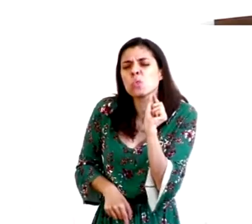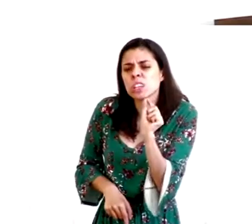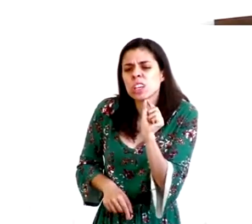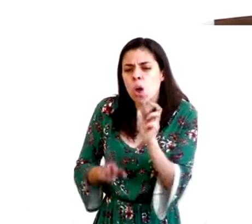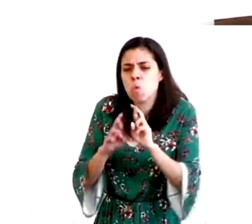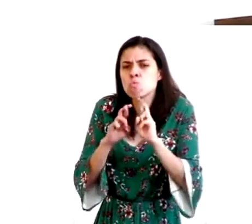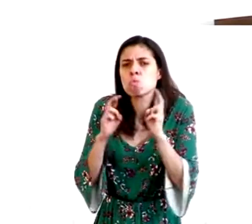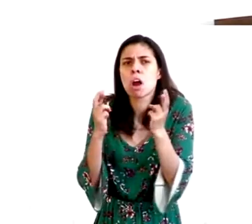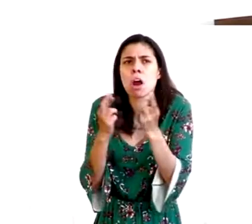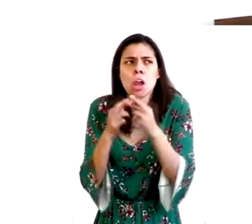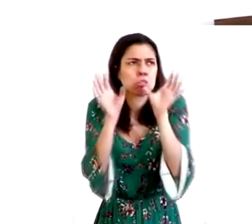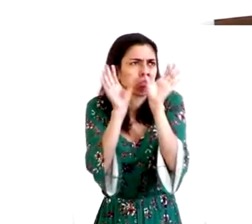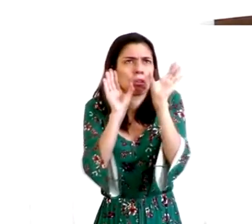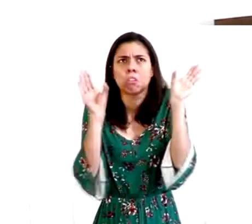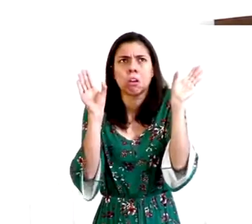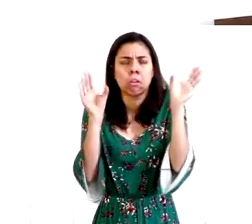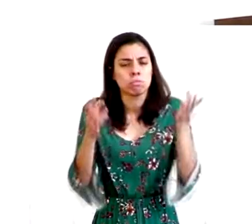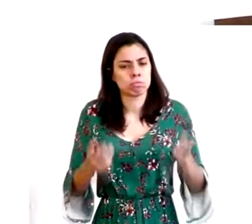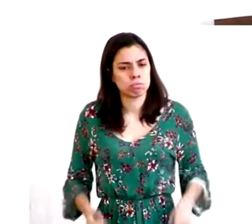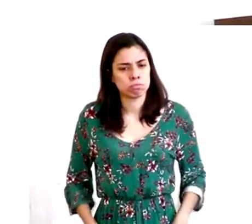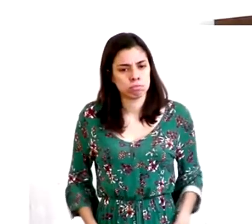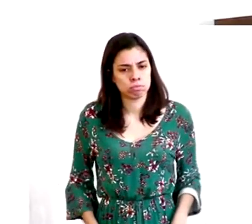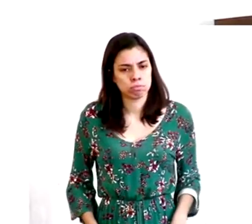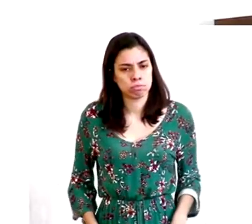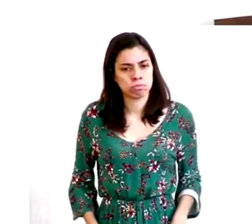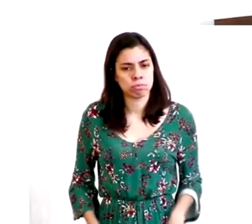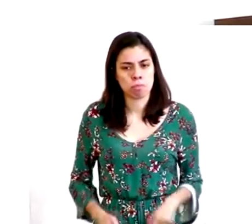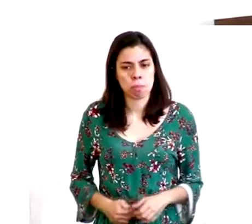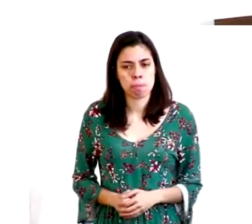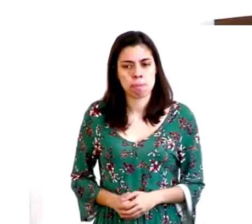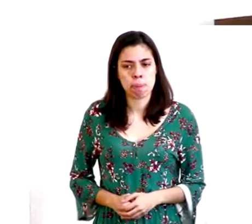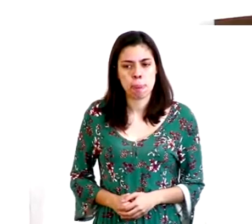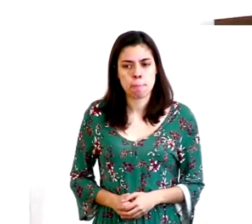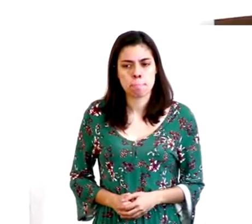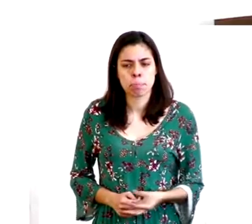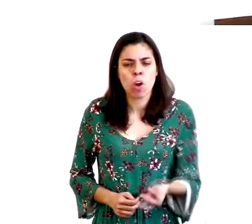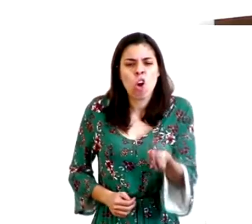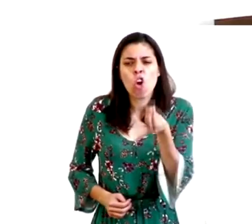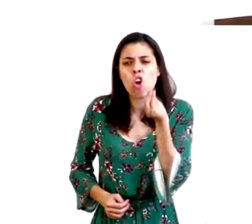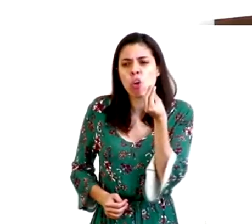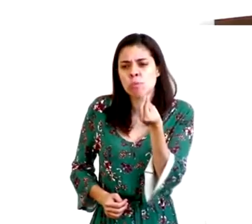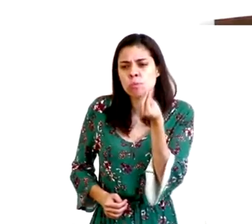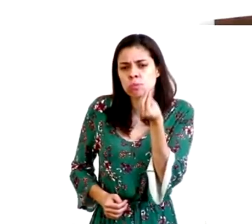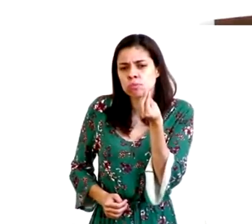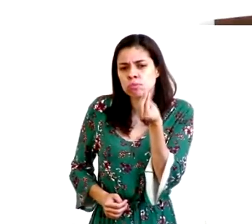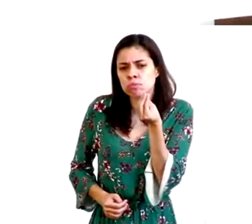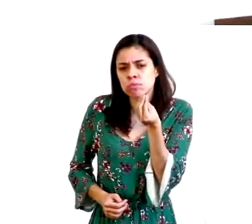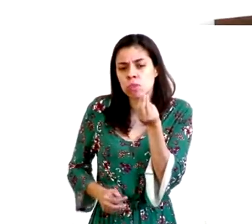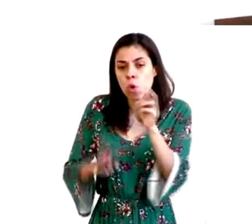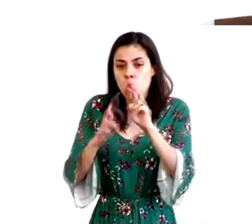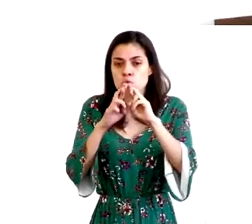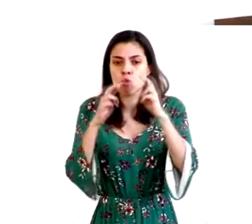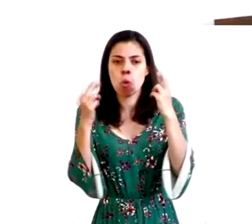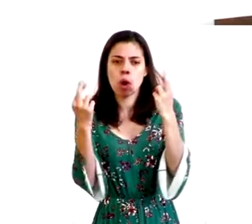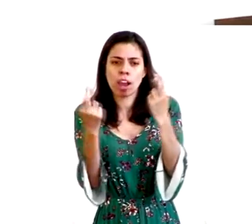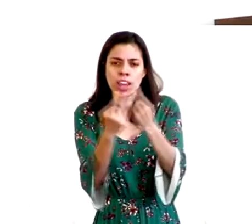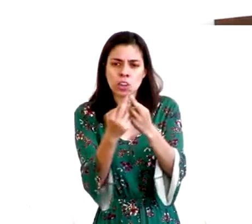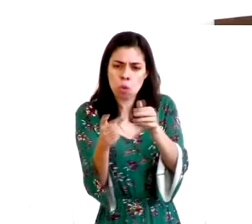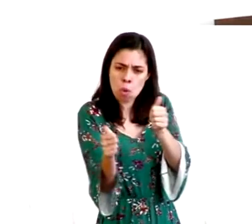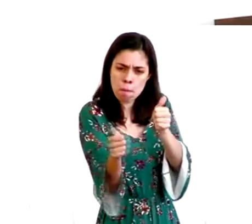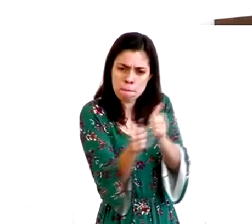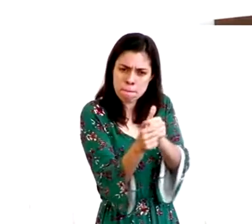céus? Uma segunda pergunta seria: como ele pode estar próximo? Porque esta é a mensagem